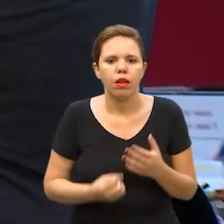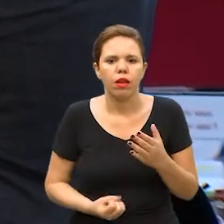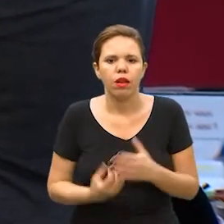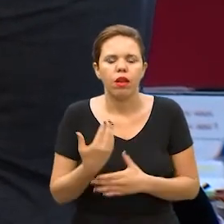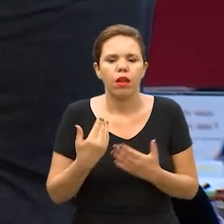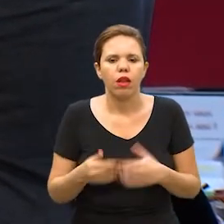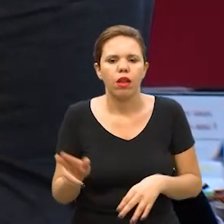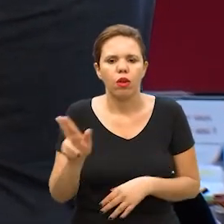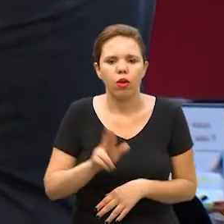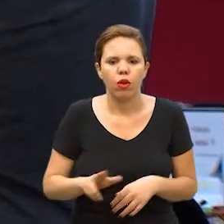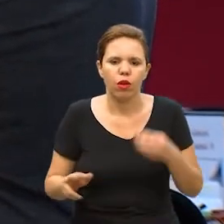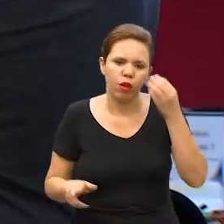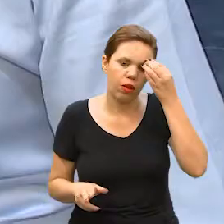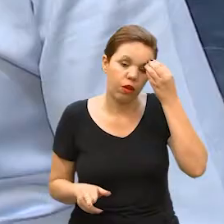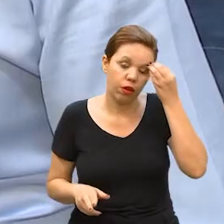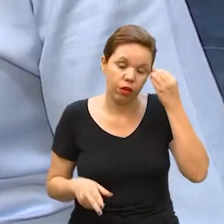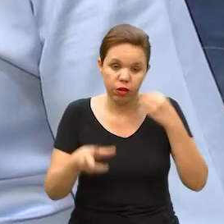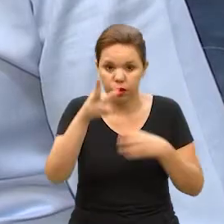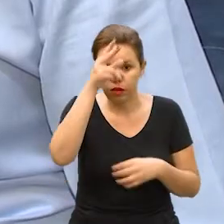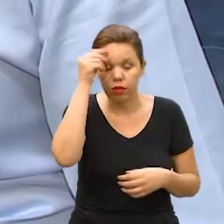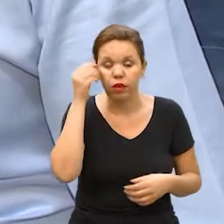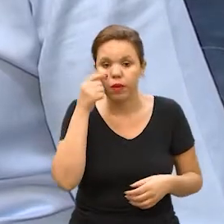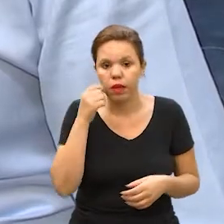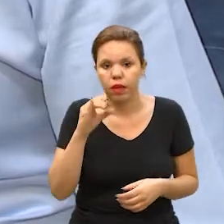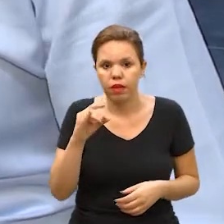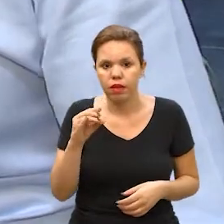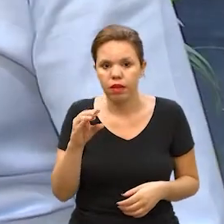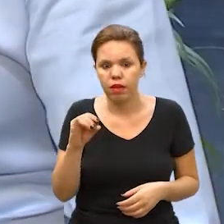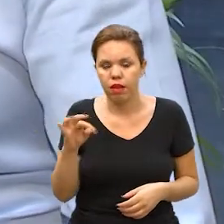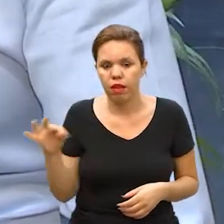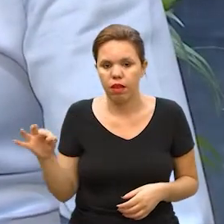a universidade pública? Para a CIT,